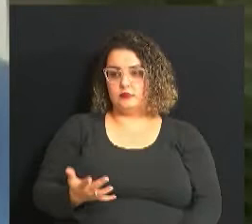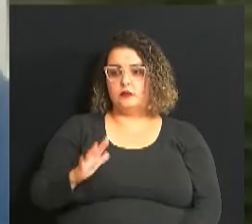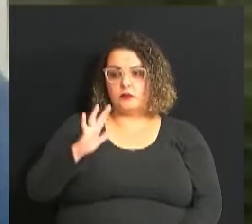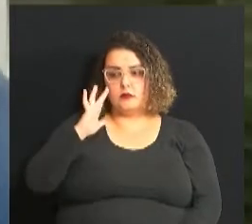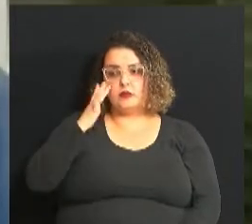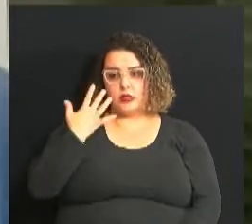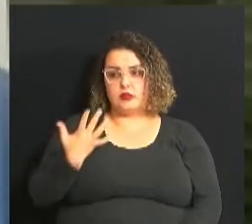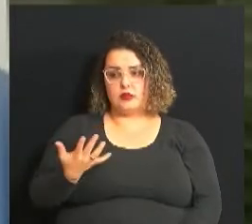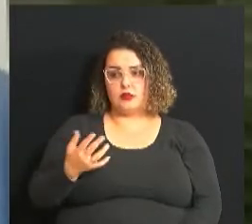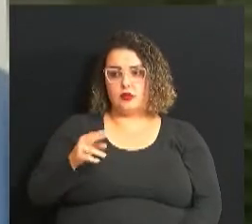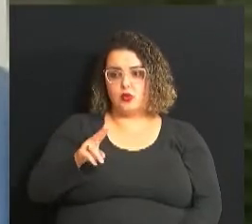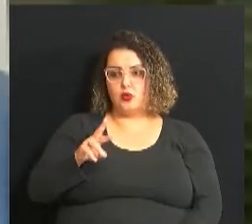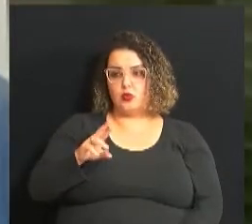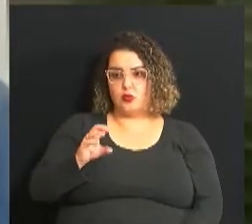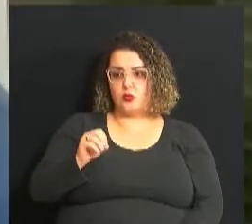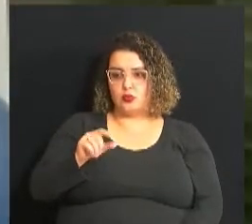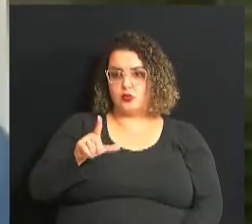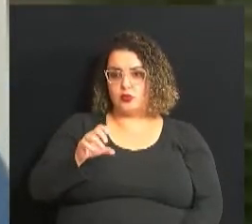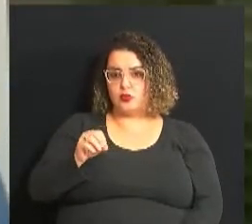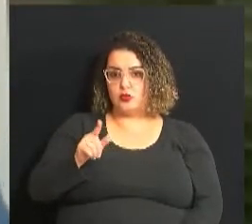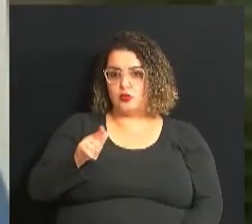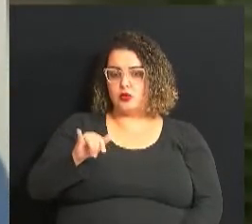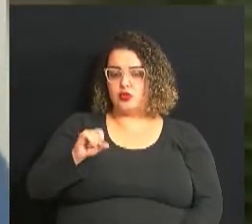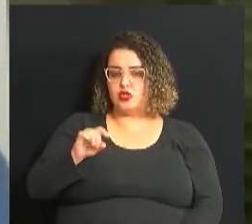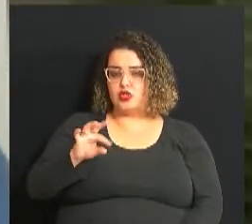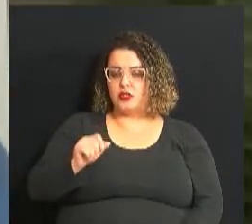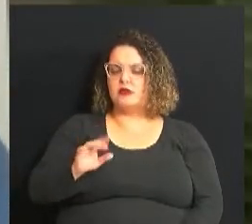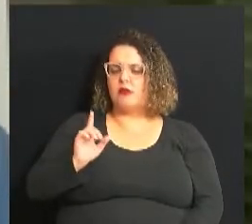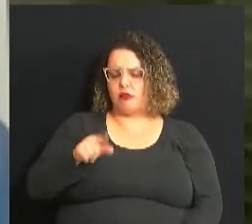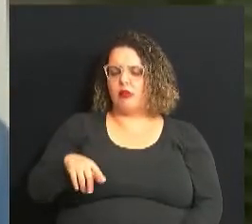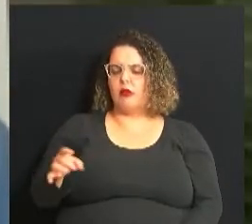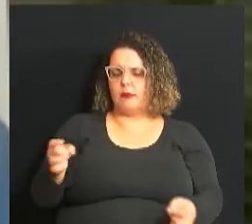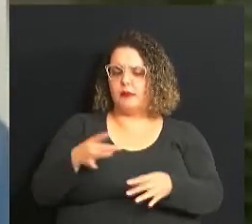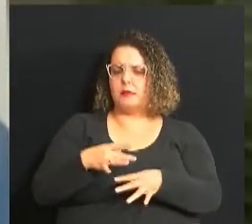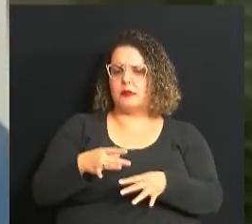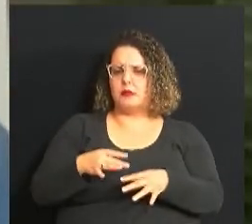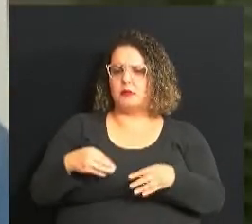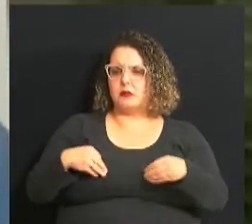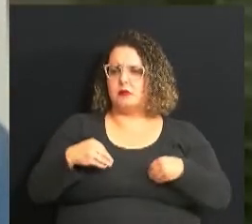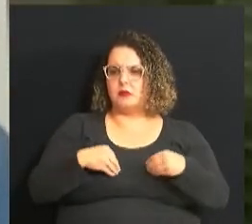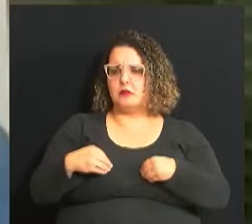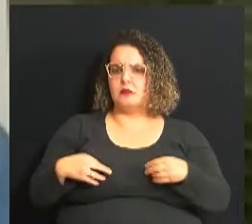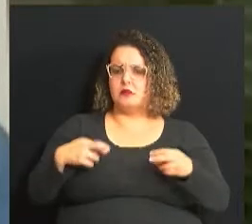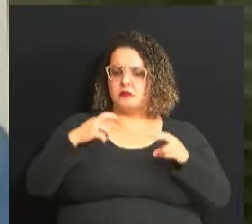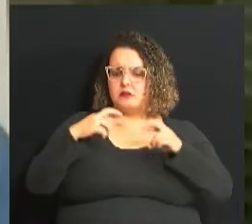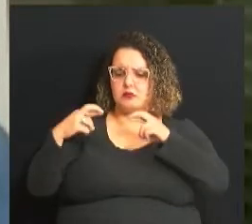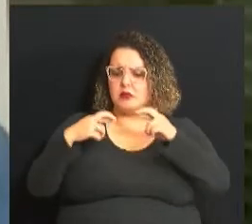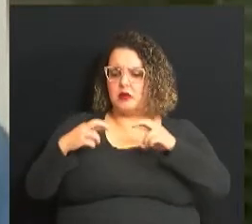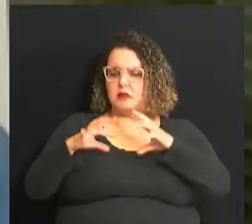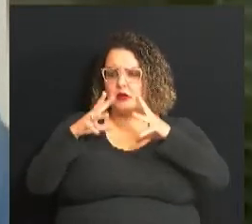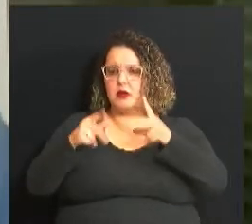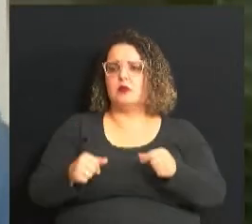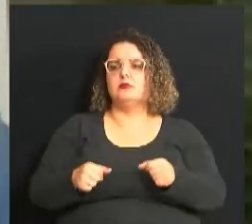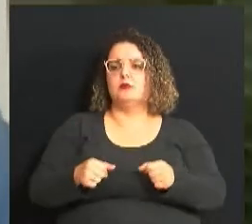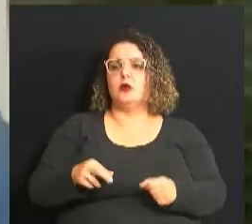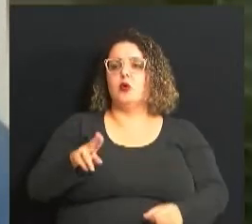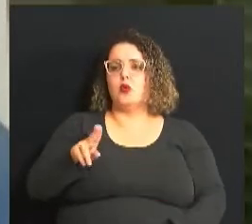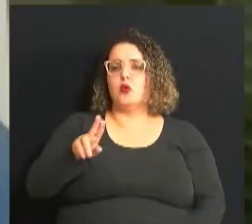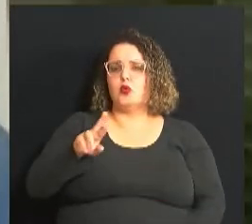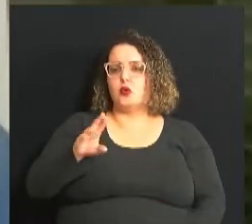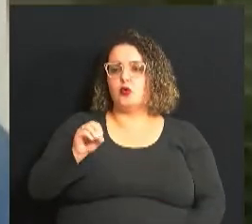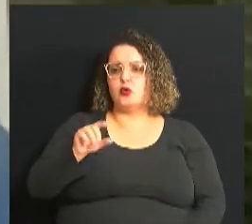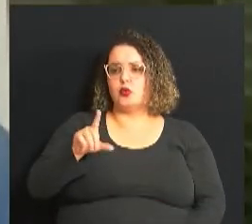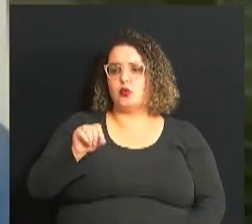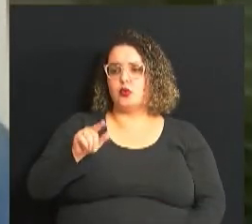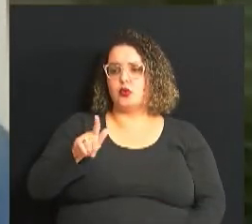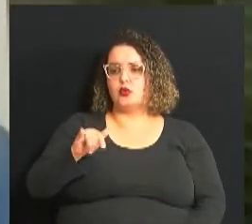o urologista está muito preparado a fazer essa avaliação. Sim, o urologista geralmente pede alguns exames, por exemplo,